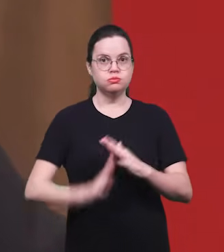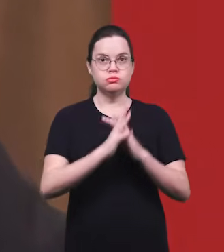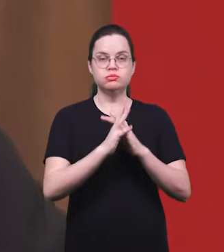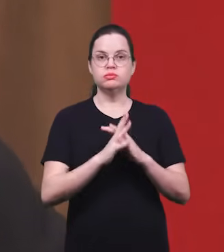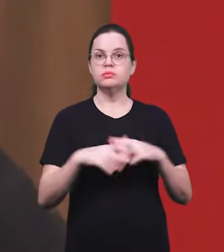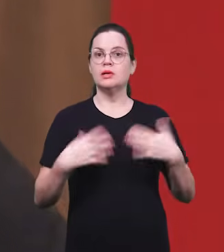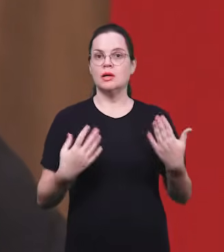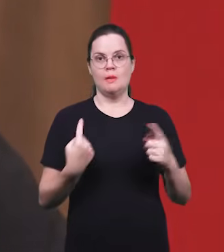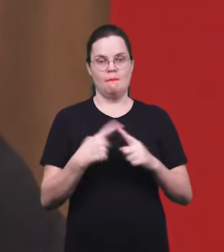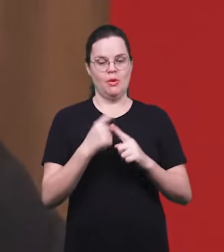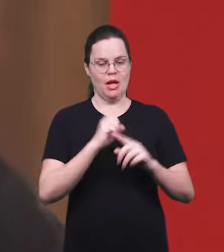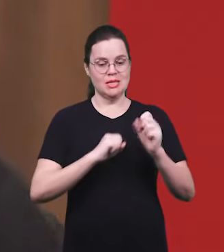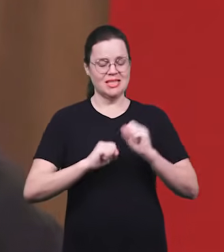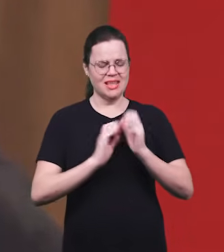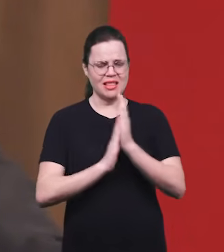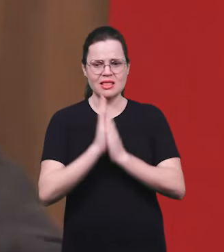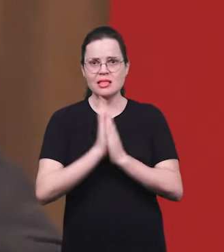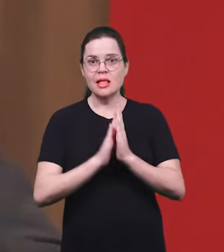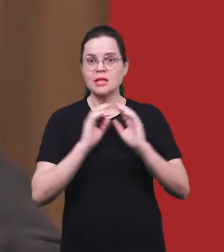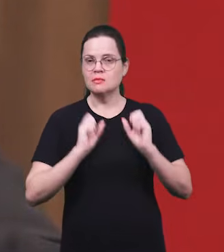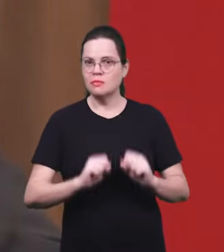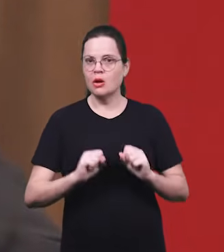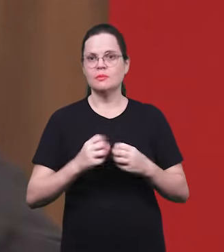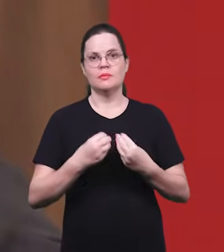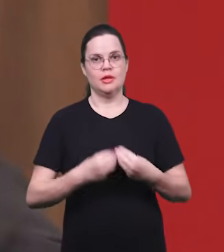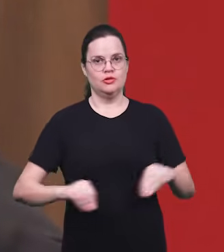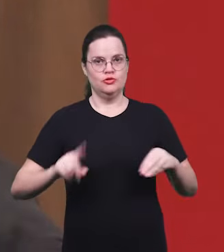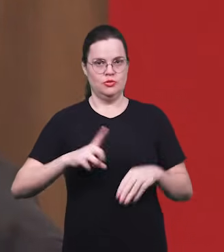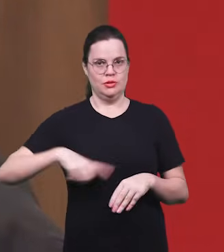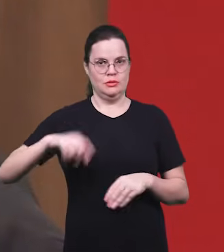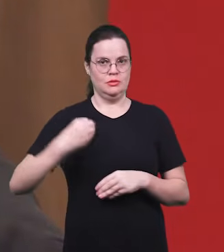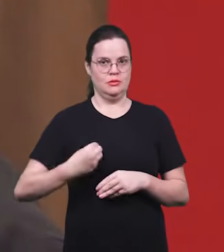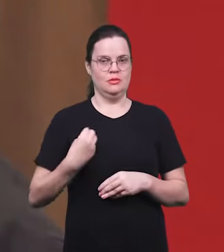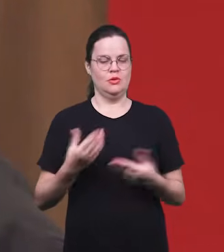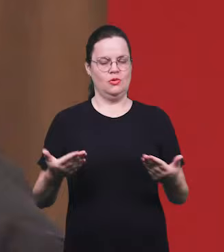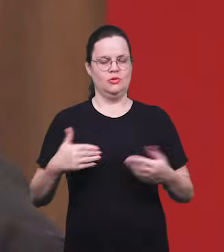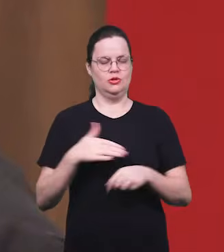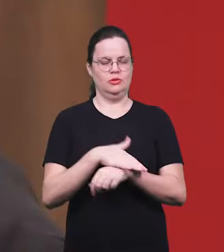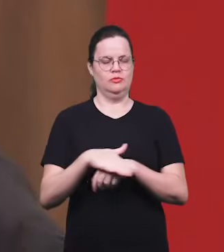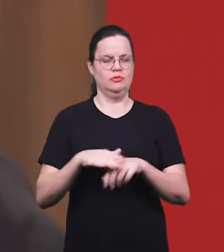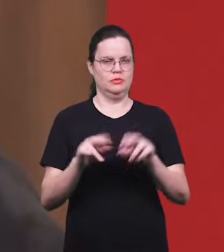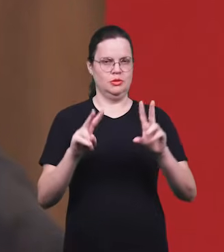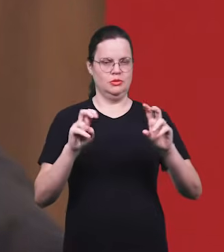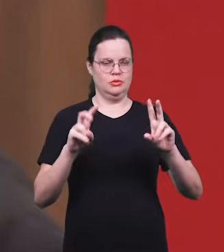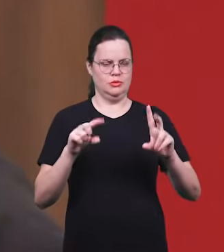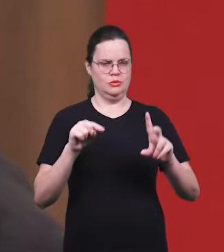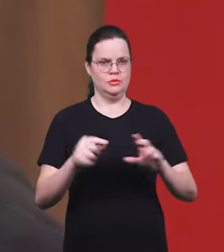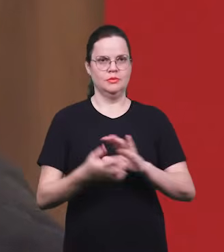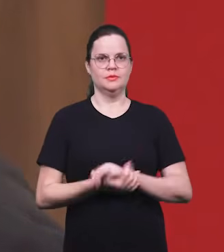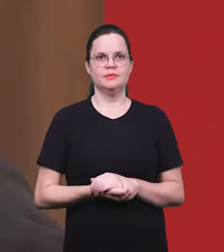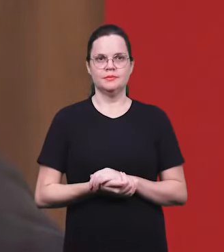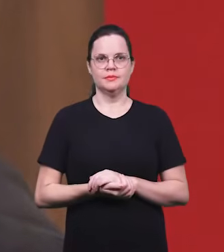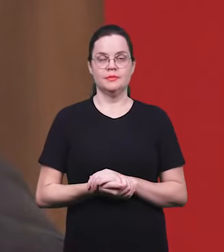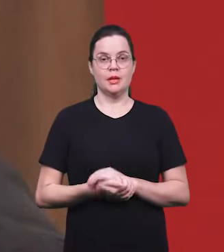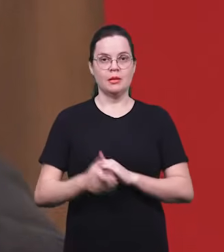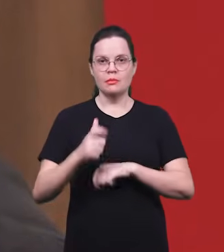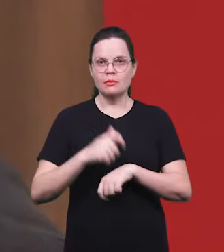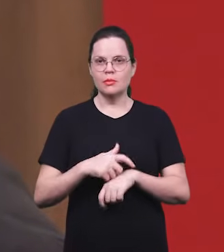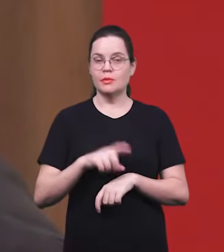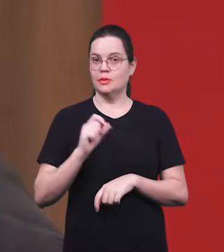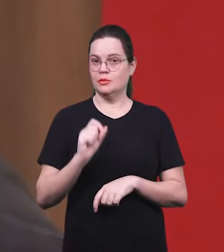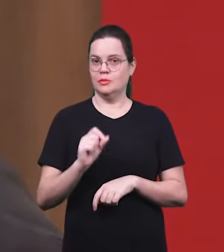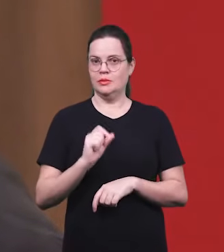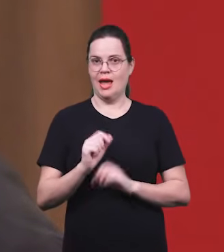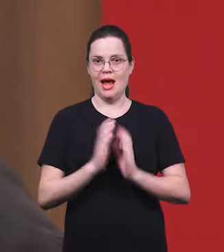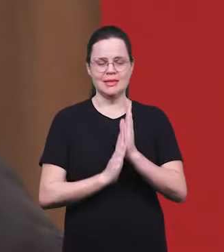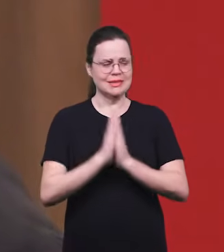ansiedade pode se tornar uma vilã. Nós vamos conversar no programa de hoje sobre aquele momento em